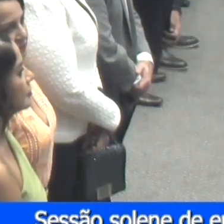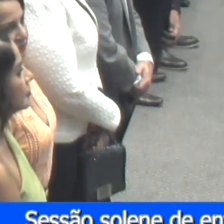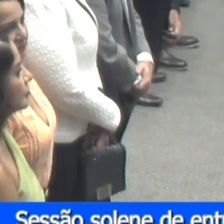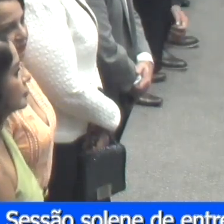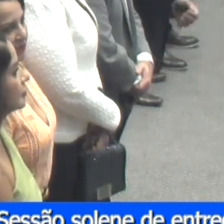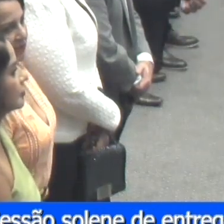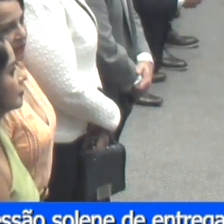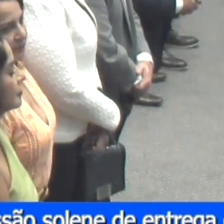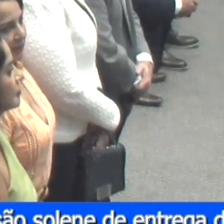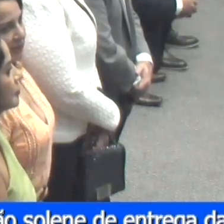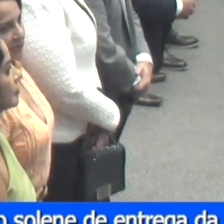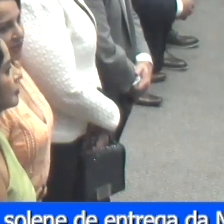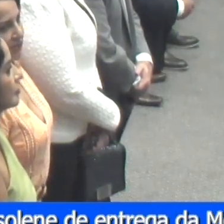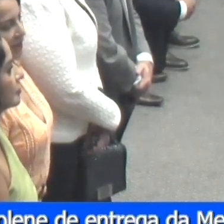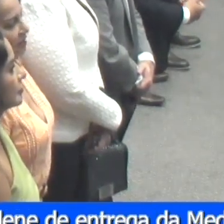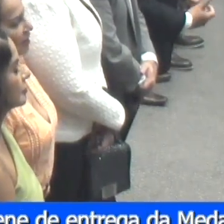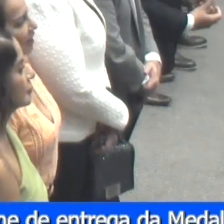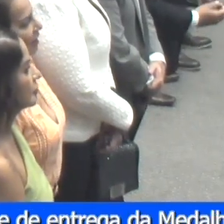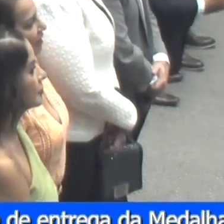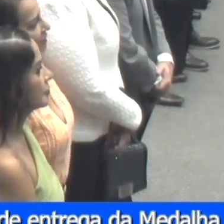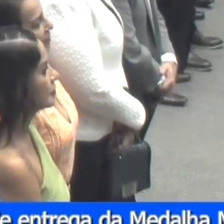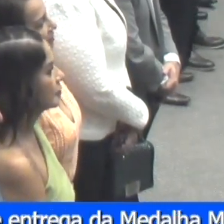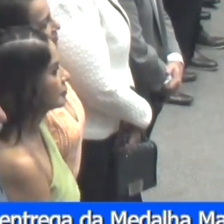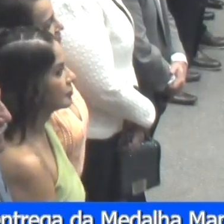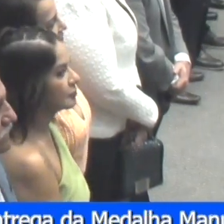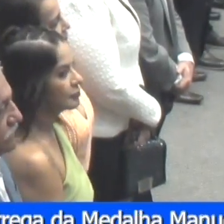Caía do invasor a braça estranha,